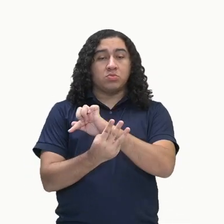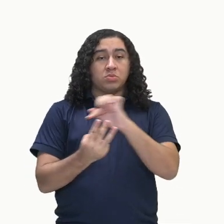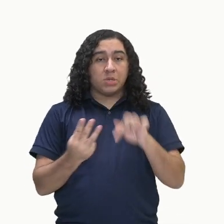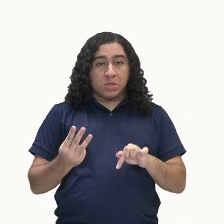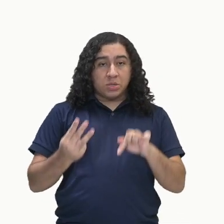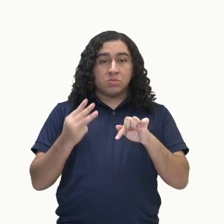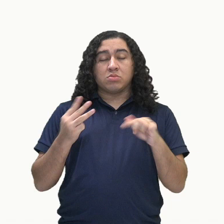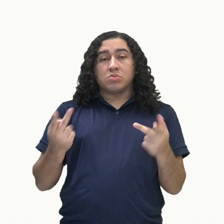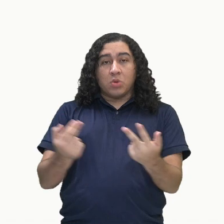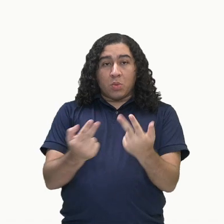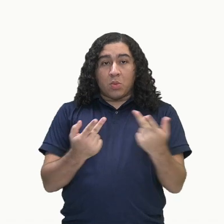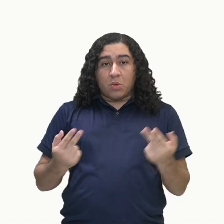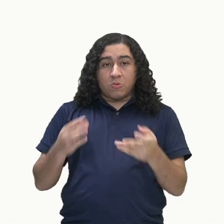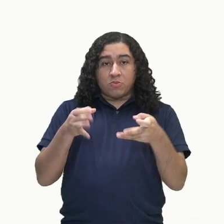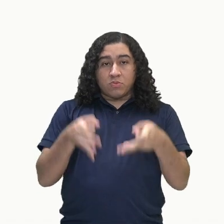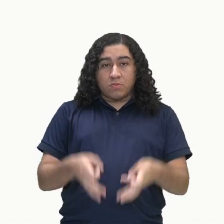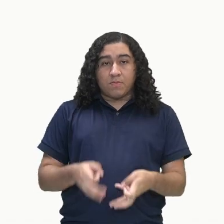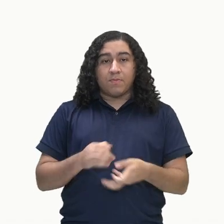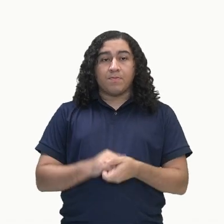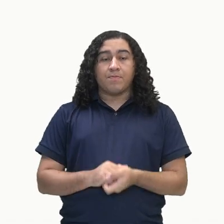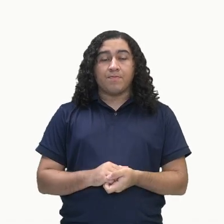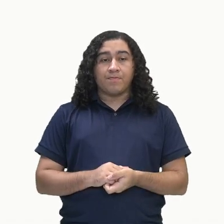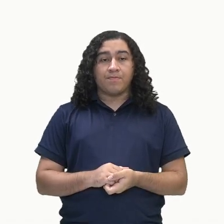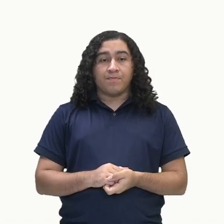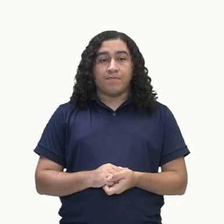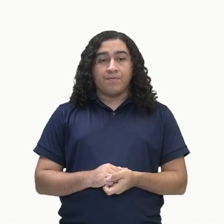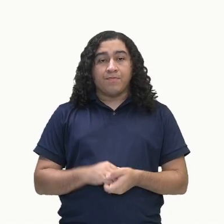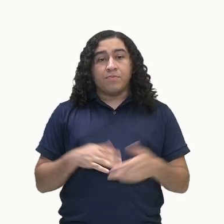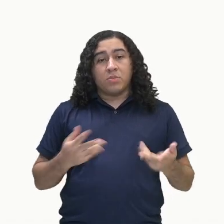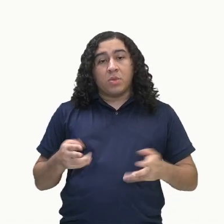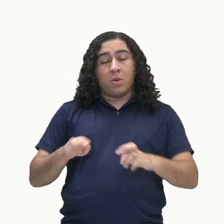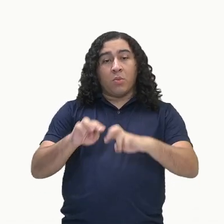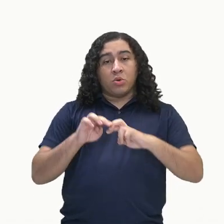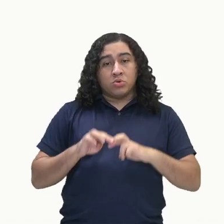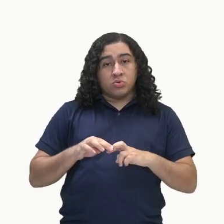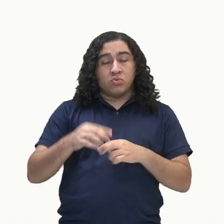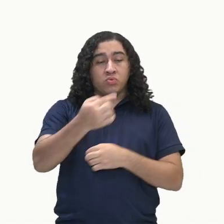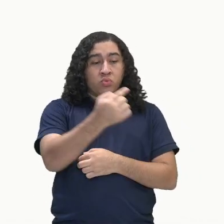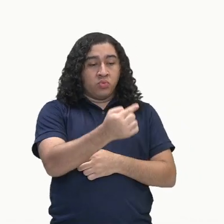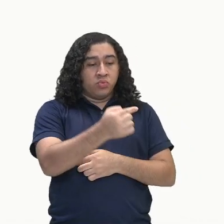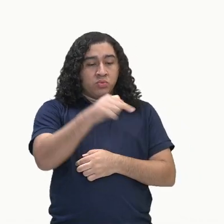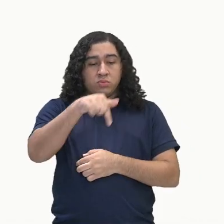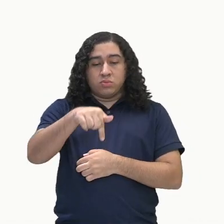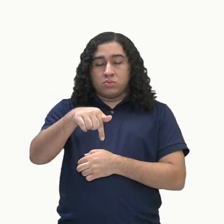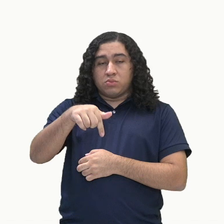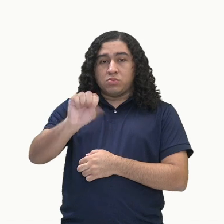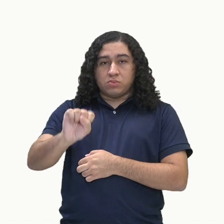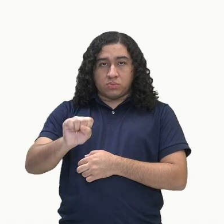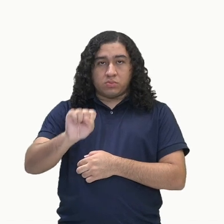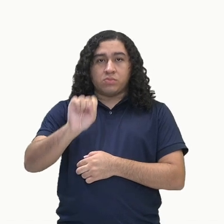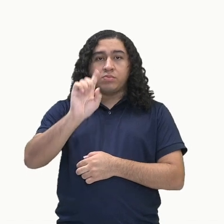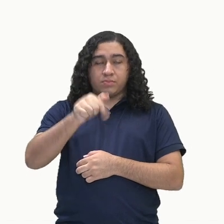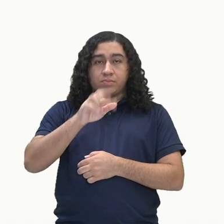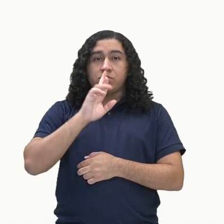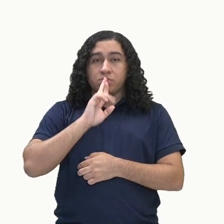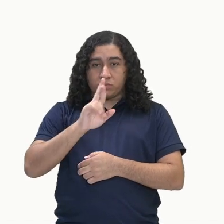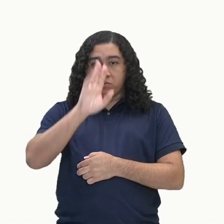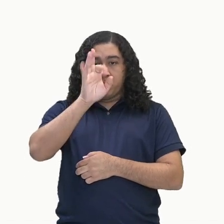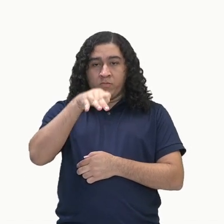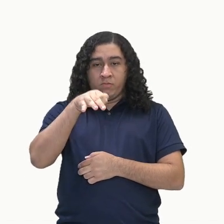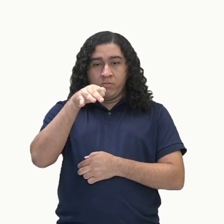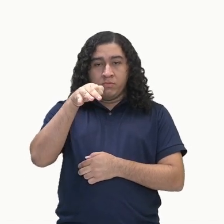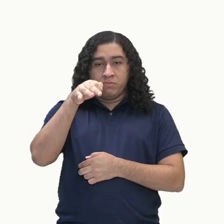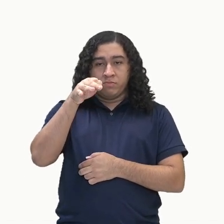mesma medida. Então, logicamente, o 1, o 7 e o 8 são